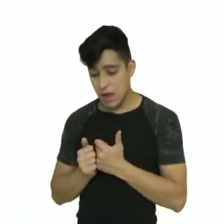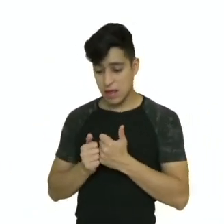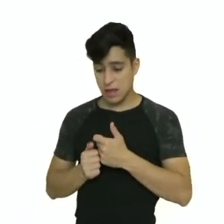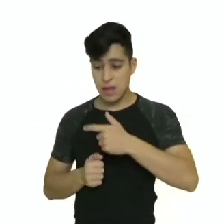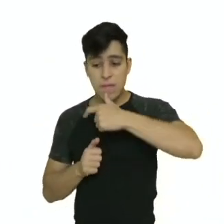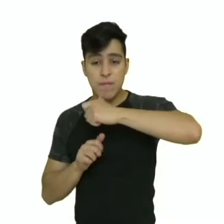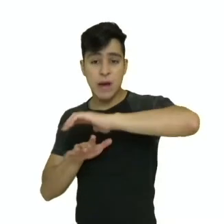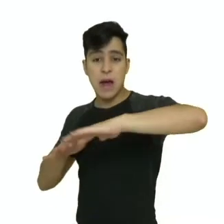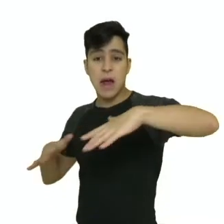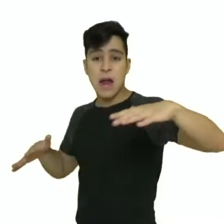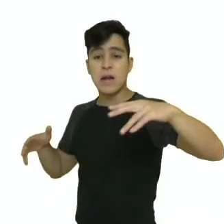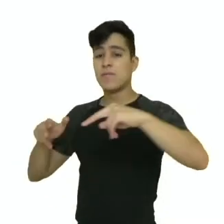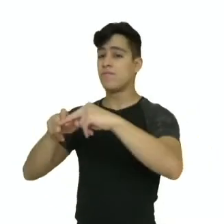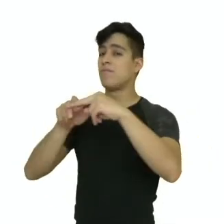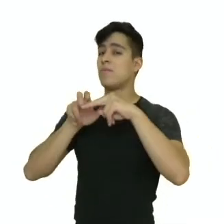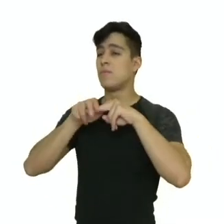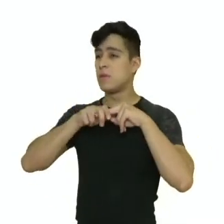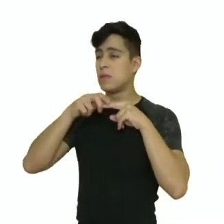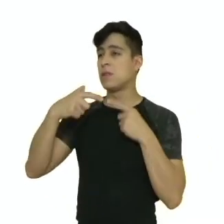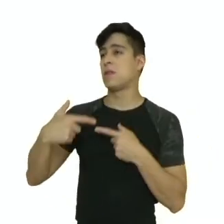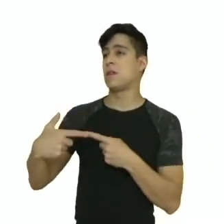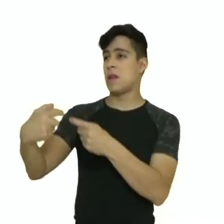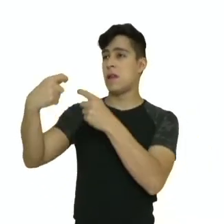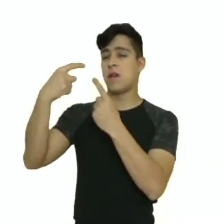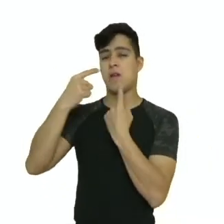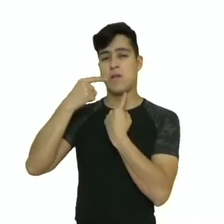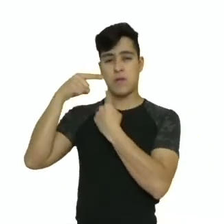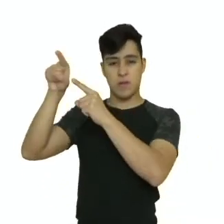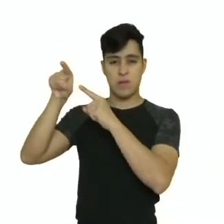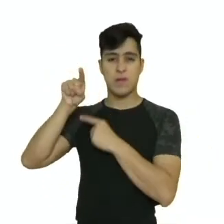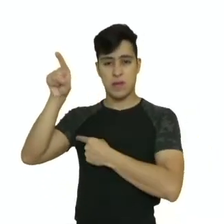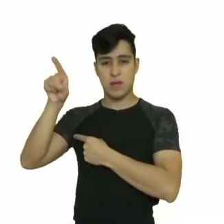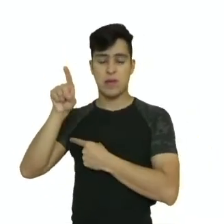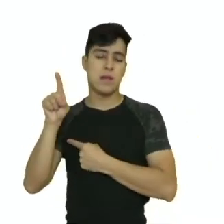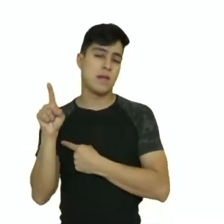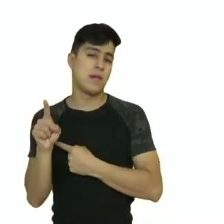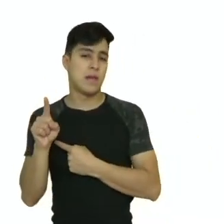deles. E por isso declarou guerra contra a